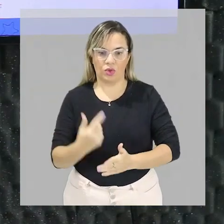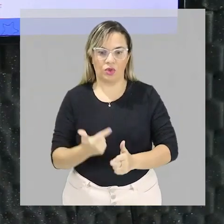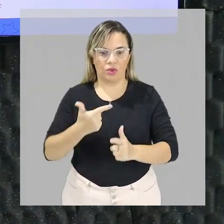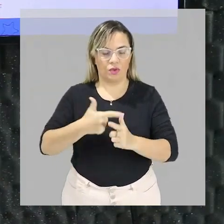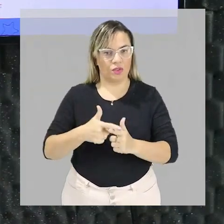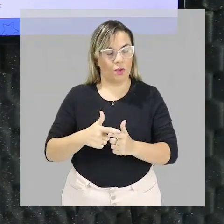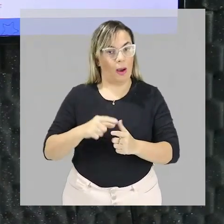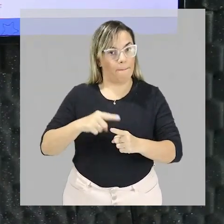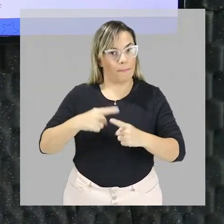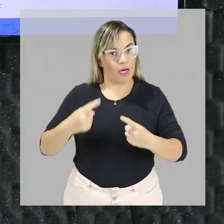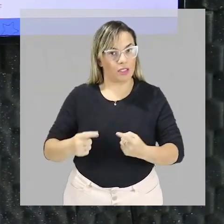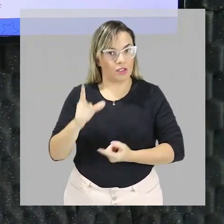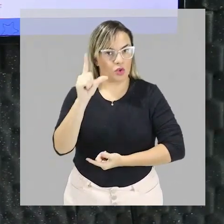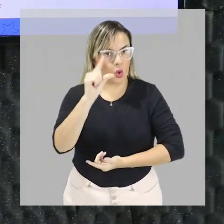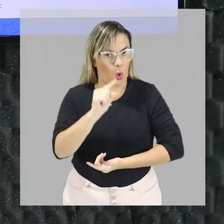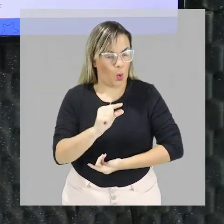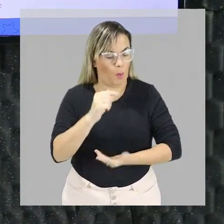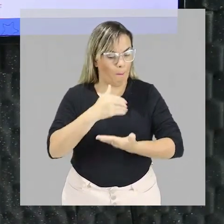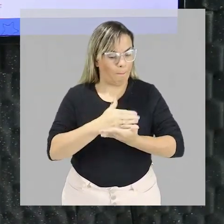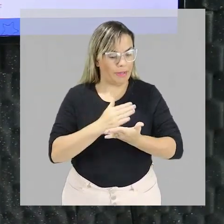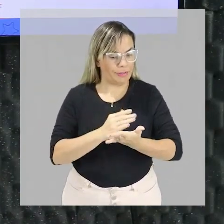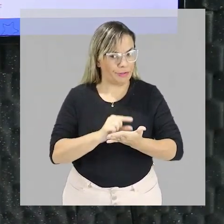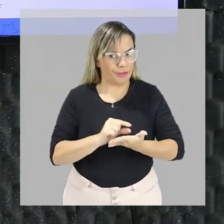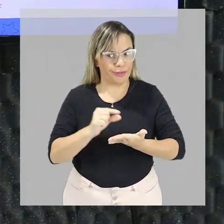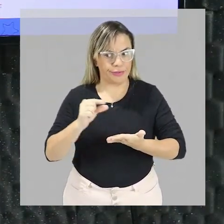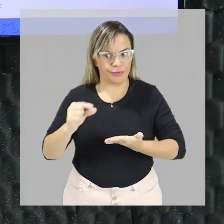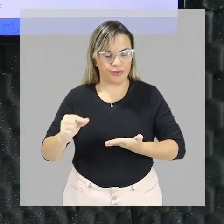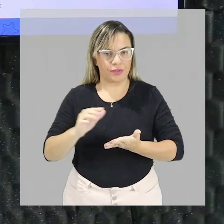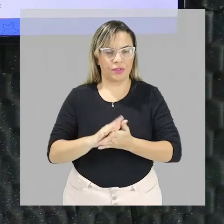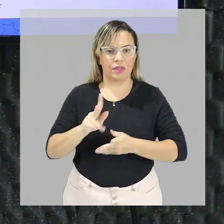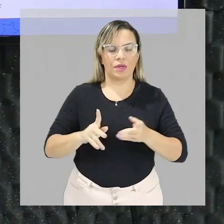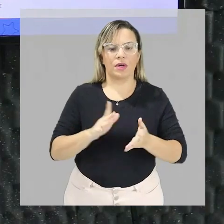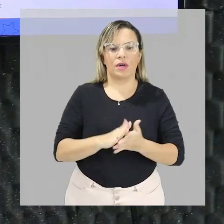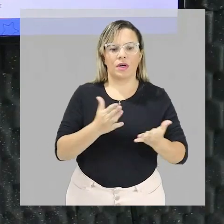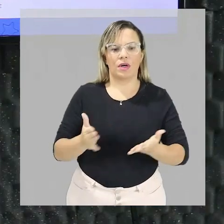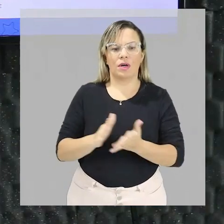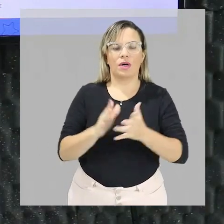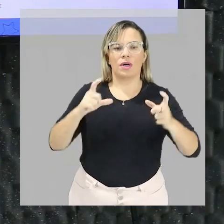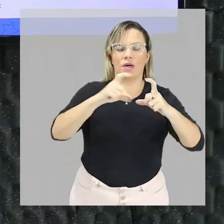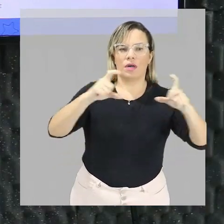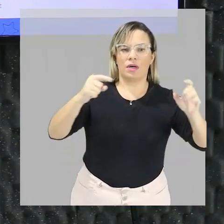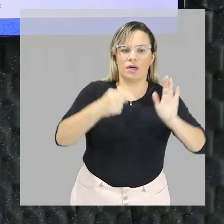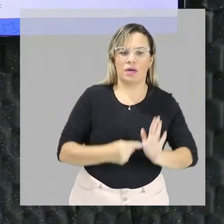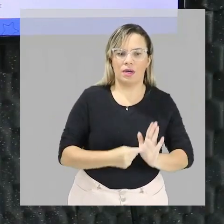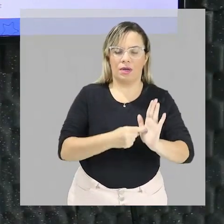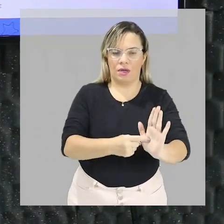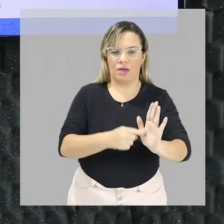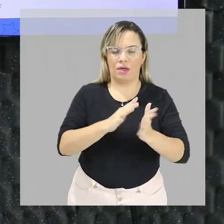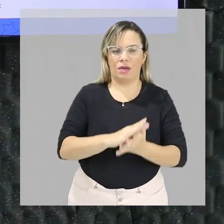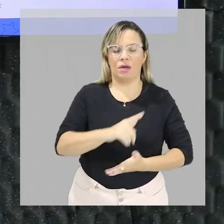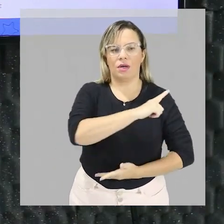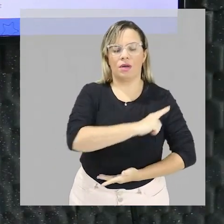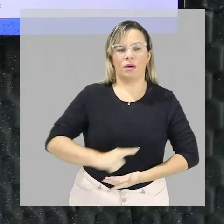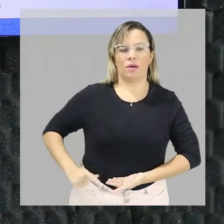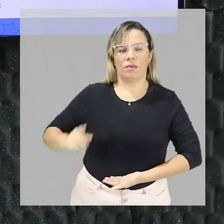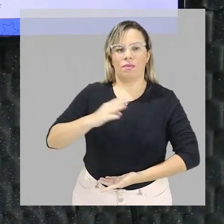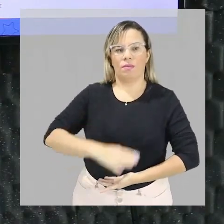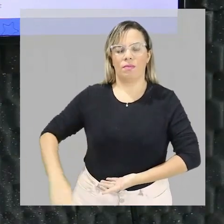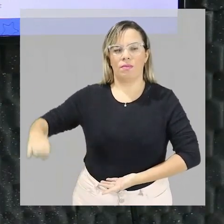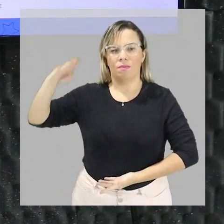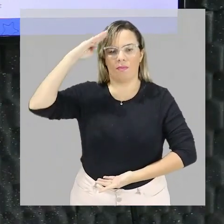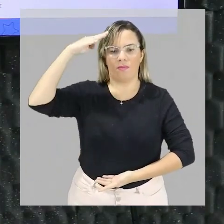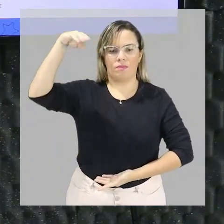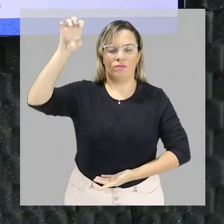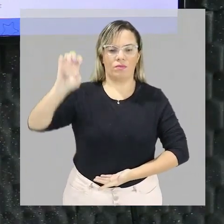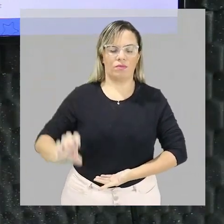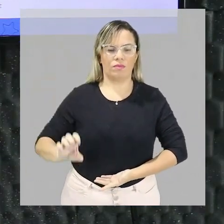fragmento e na própria imagem, é que o fragmento eles nos mostra a época do governo Médici, a época da